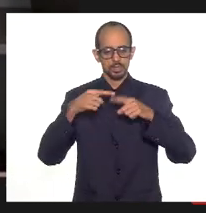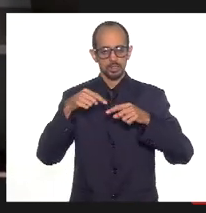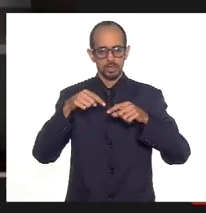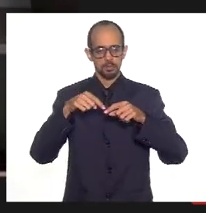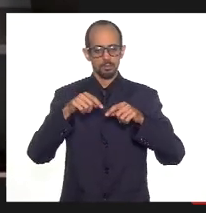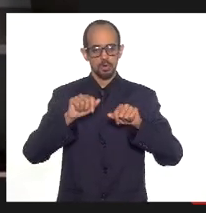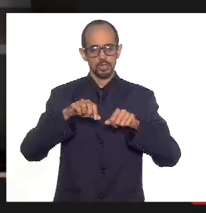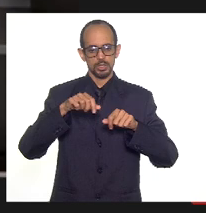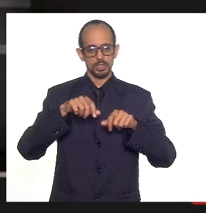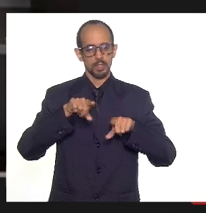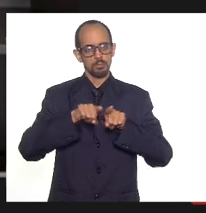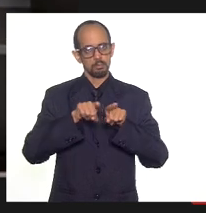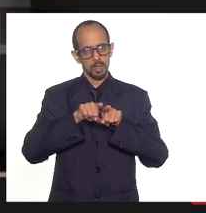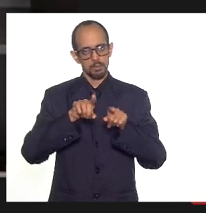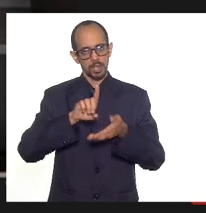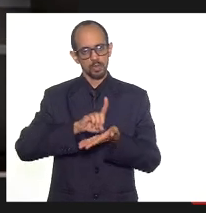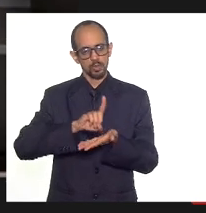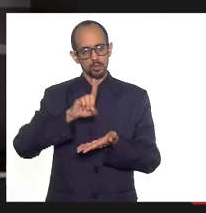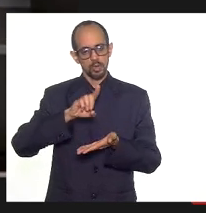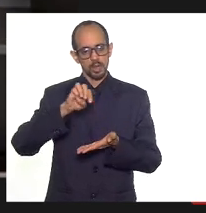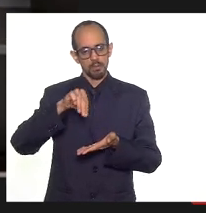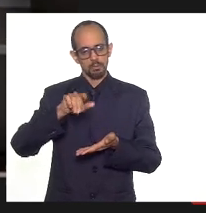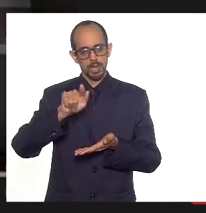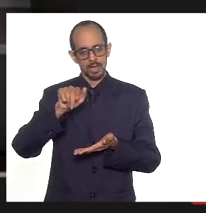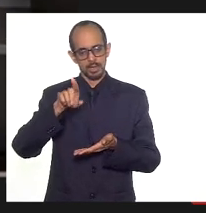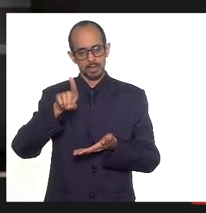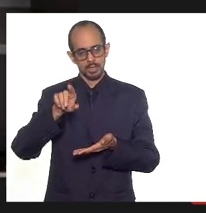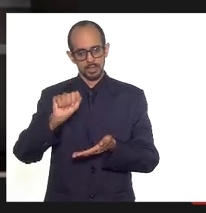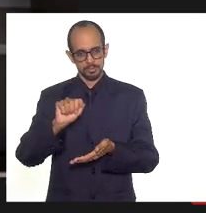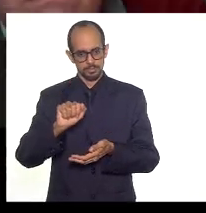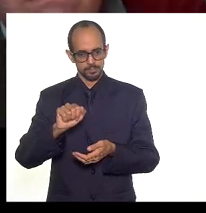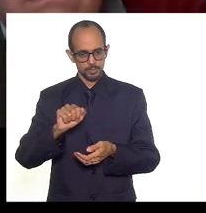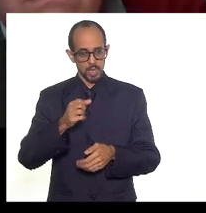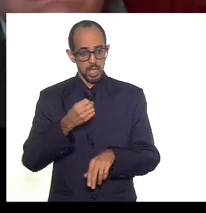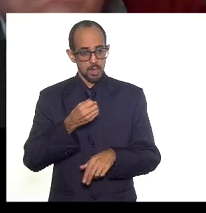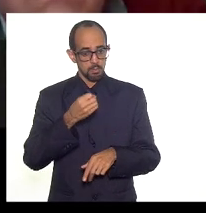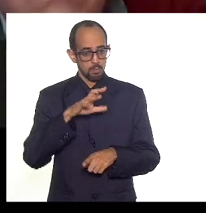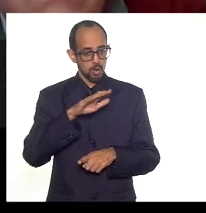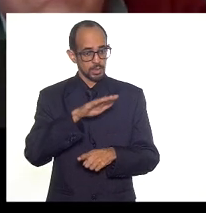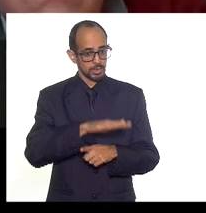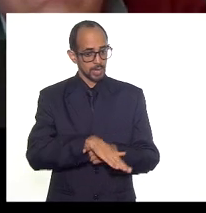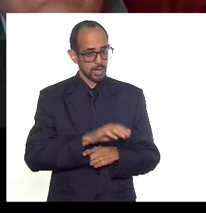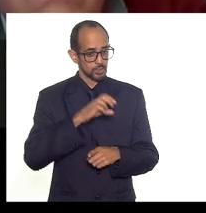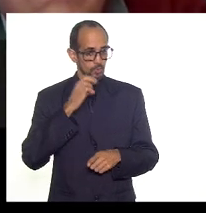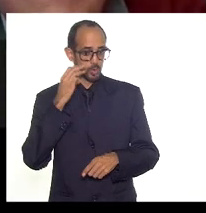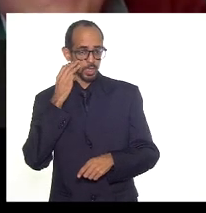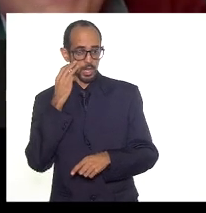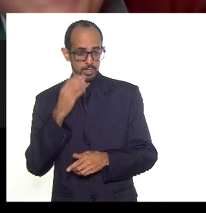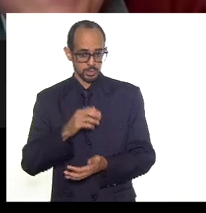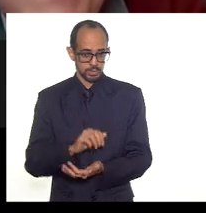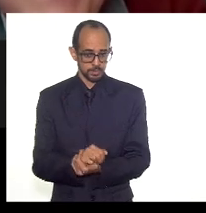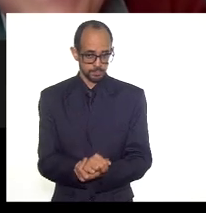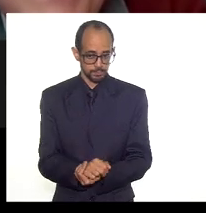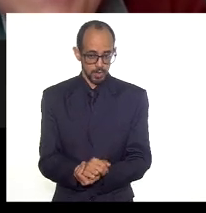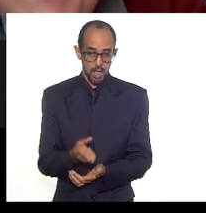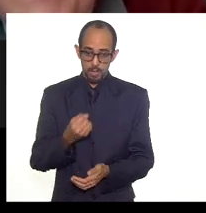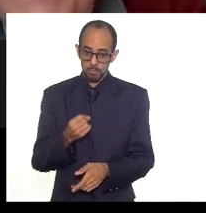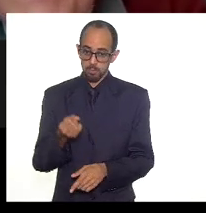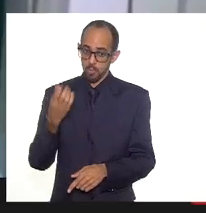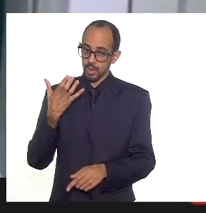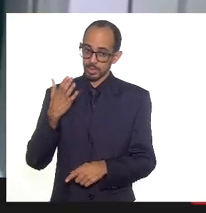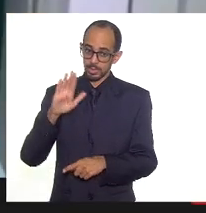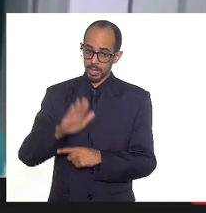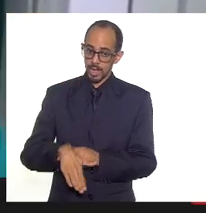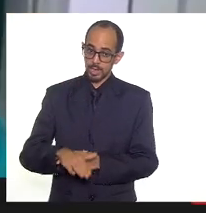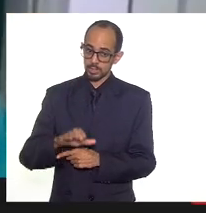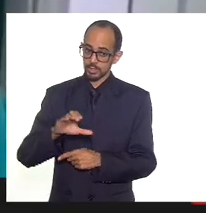doutora Magda, que ela também havia solicitado. Boa tarde, Valdec. Bom te ver. Boa tarde, deputada Célia. Boa